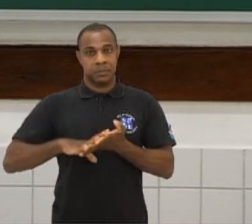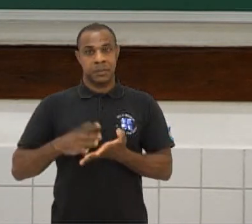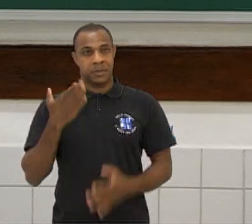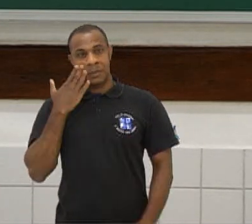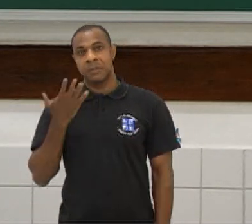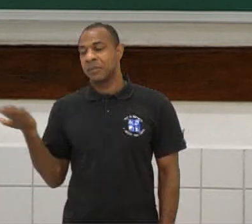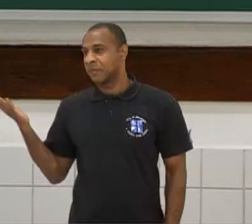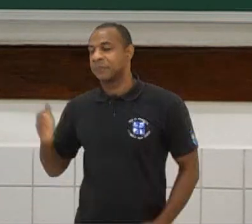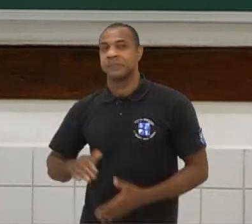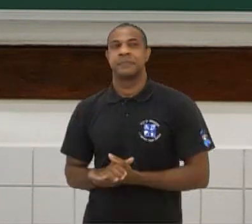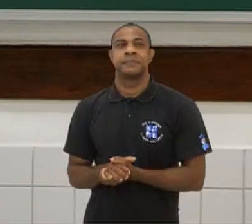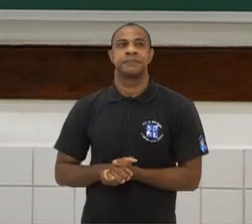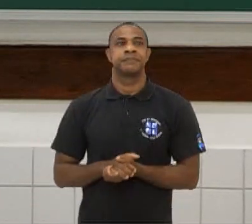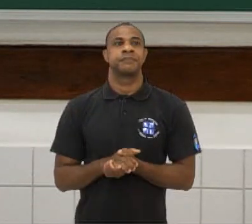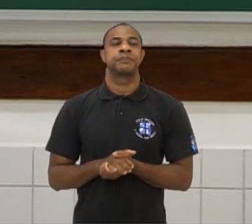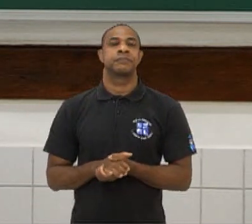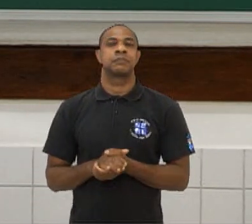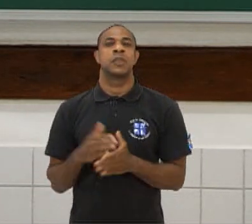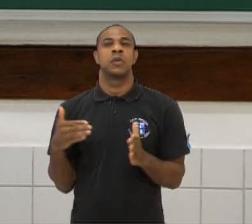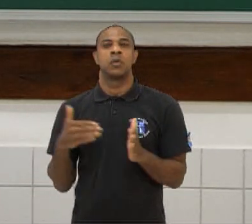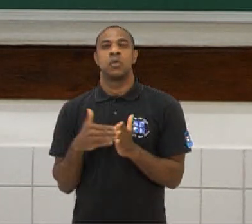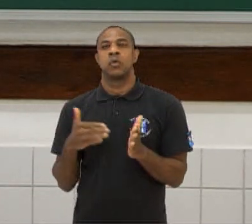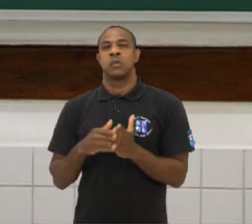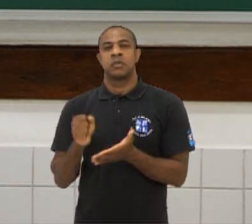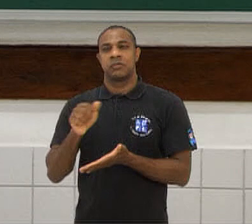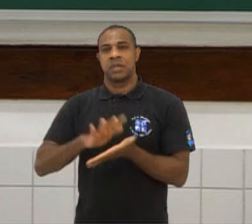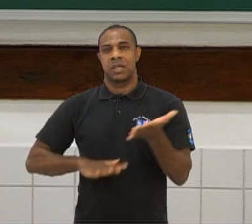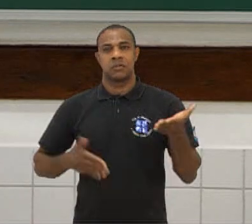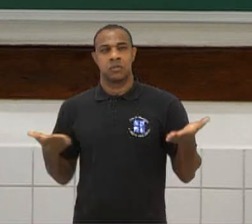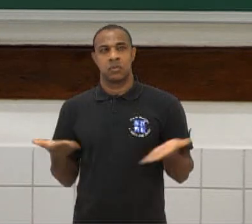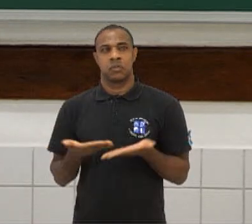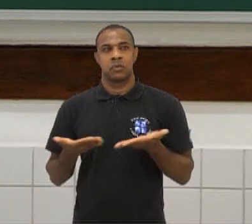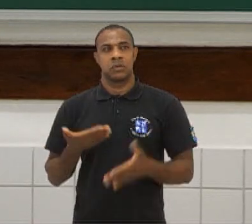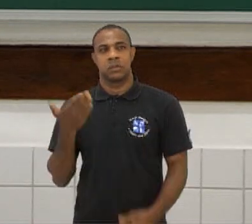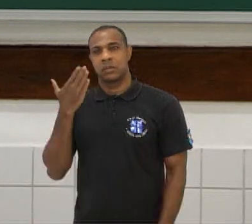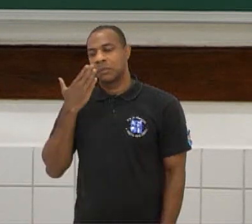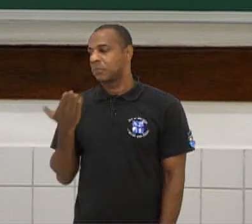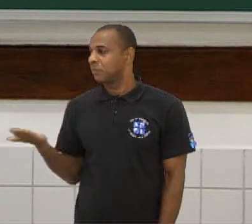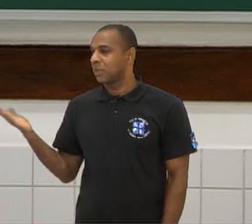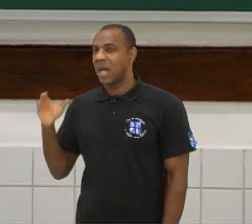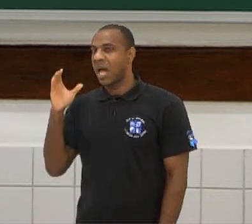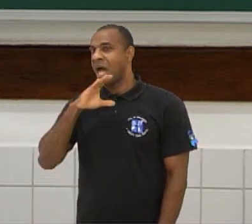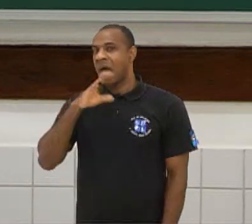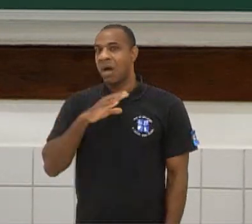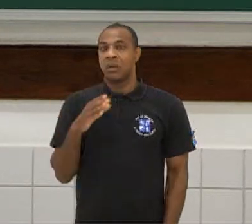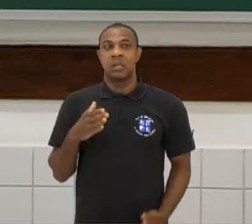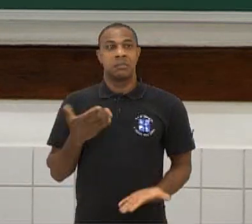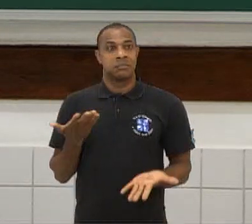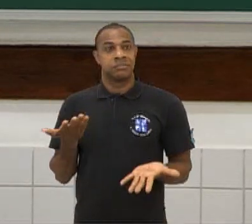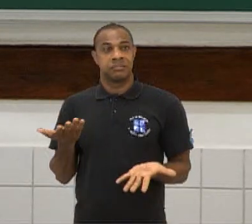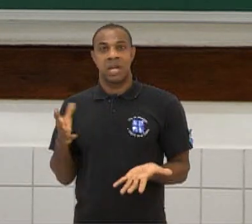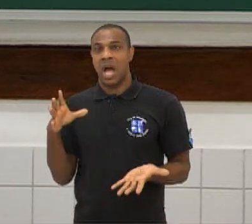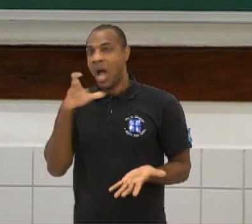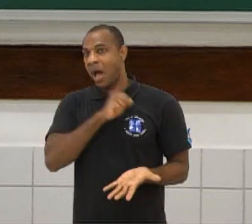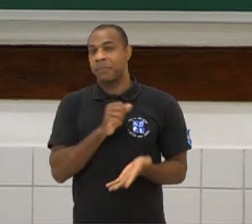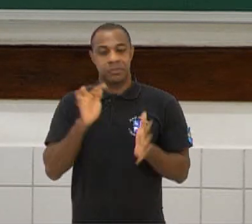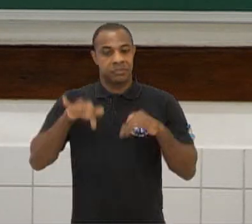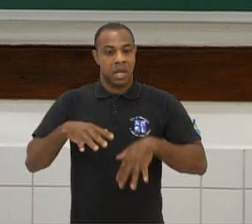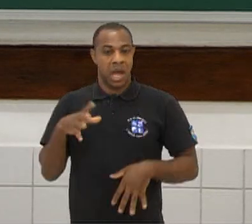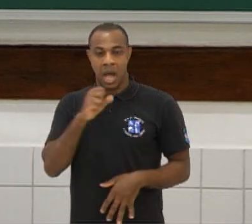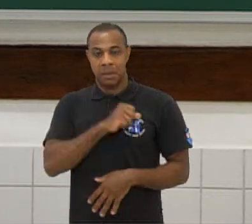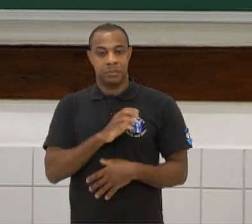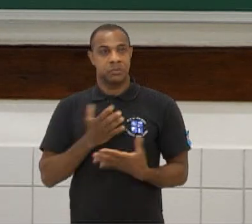para encerrar, vamos para o nosso último exercício da aula. A aula passou muito rápido, hein? Nossa, passou voando, vocês não